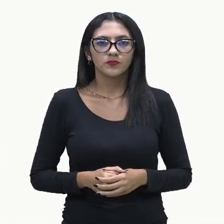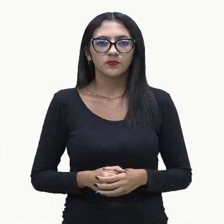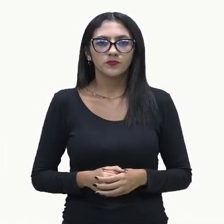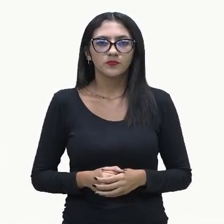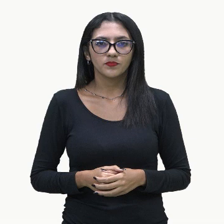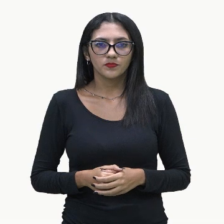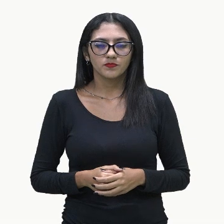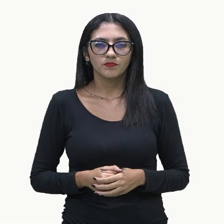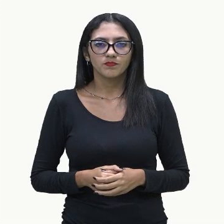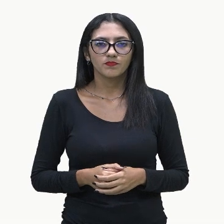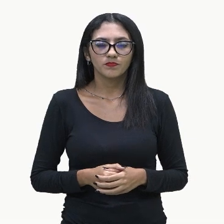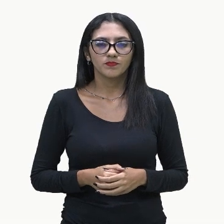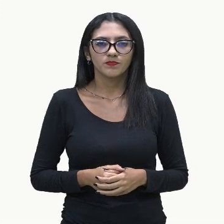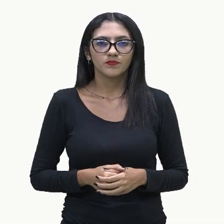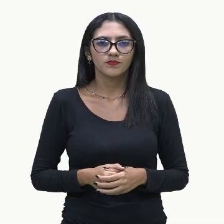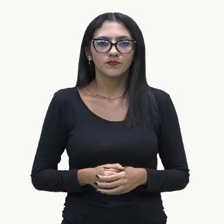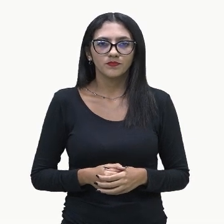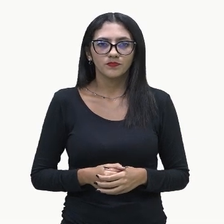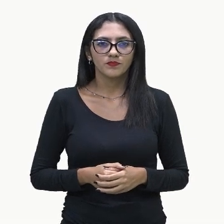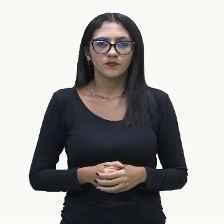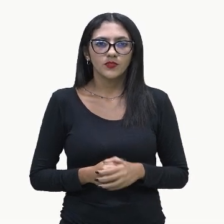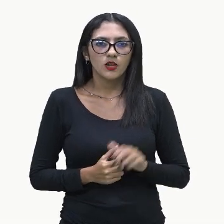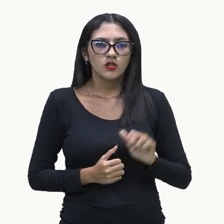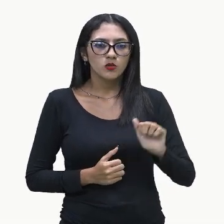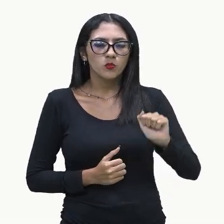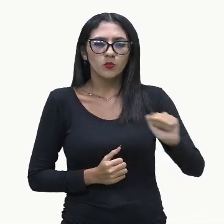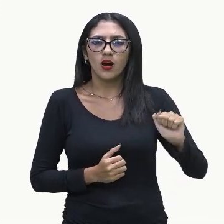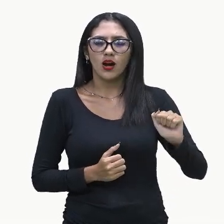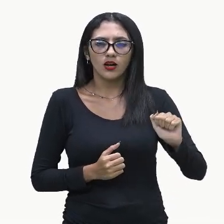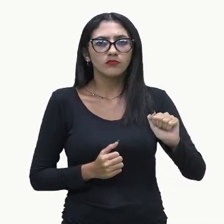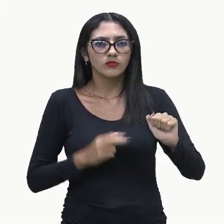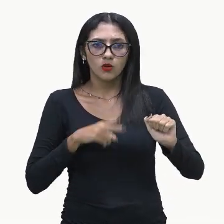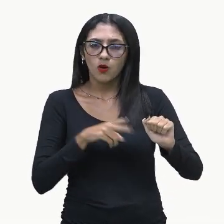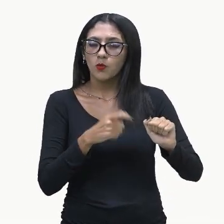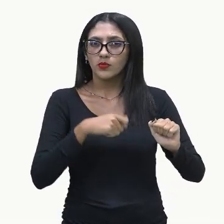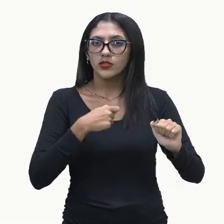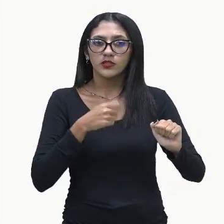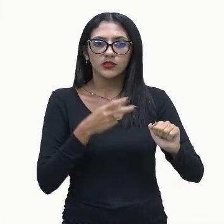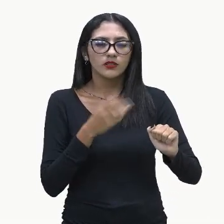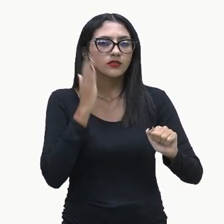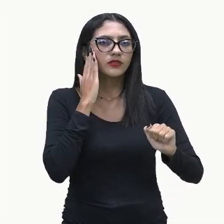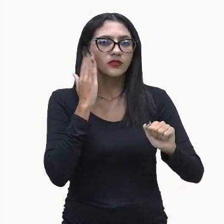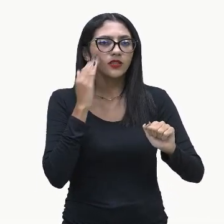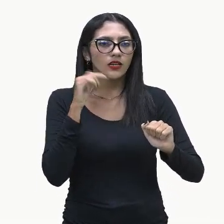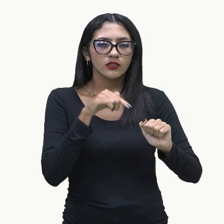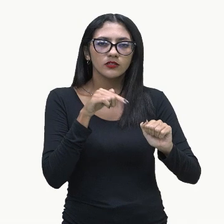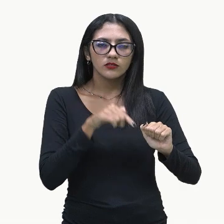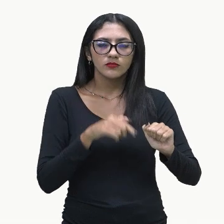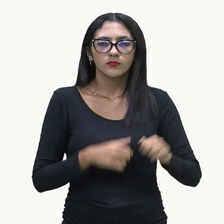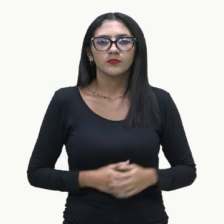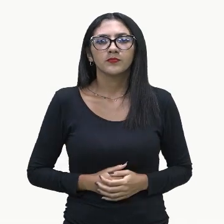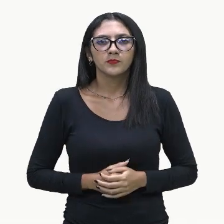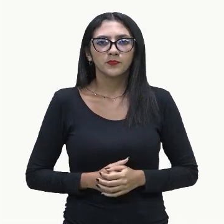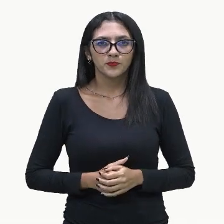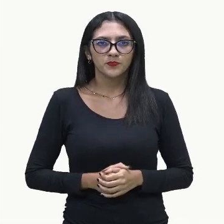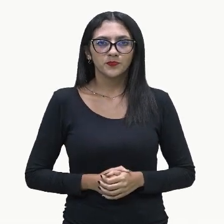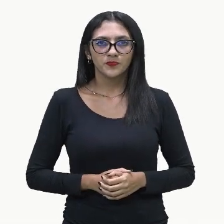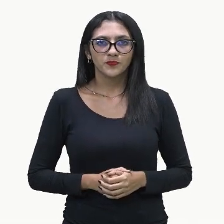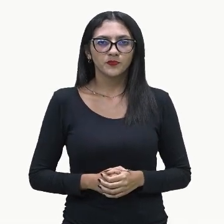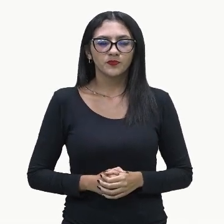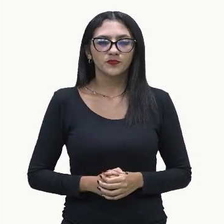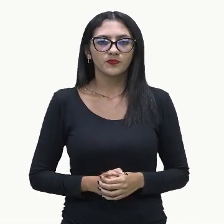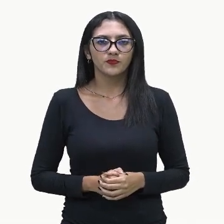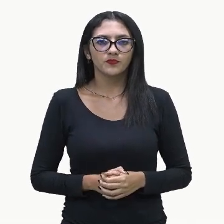Ok? E o meu A é exatamente quem eu quero descobrir. Tá bom?